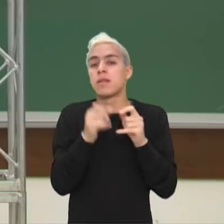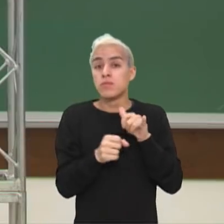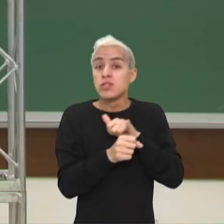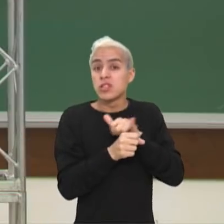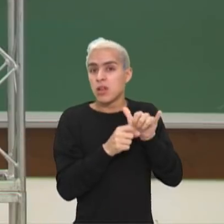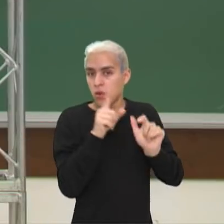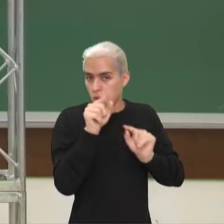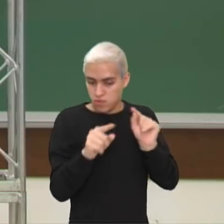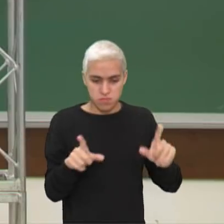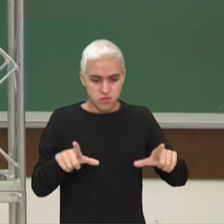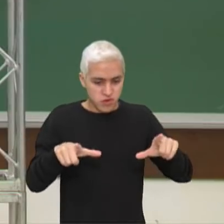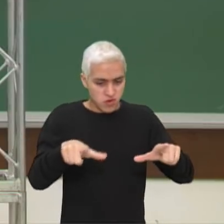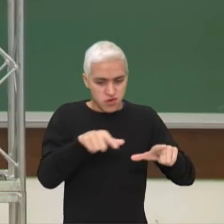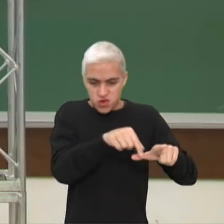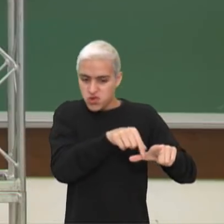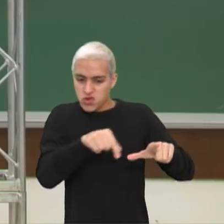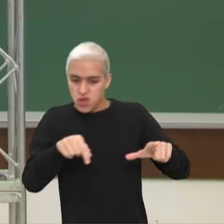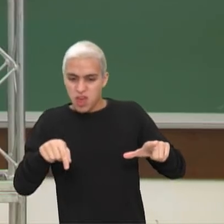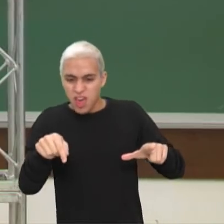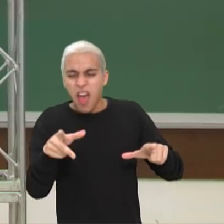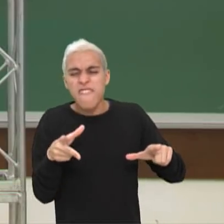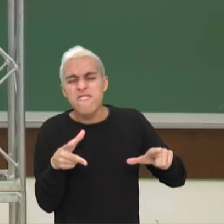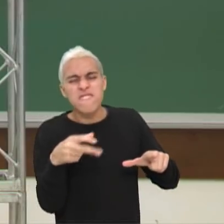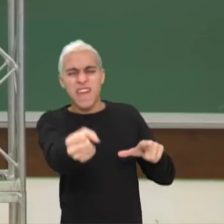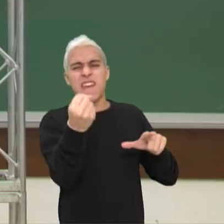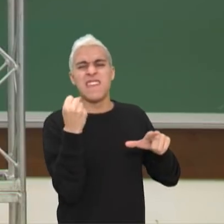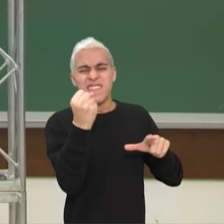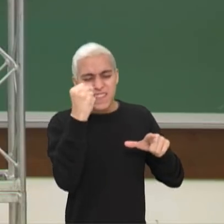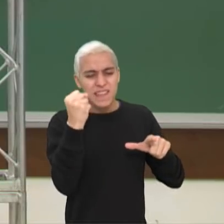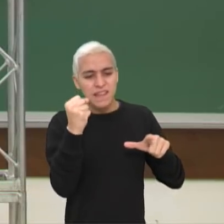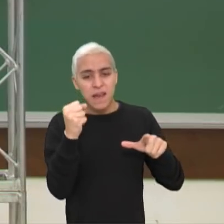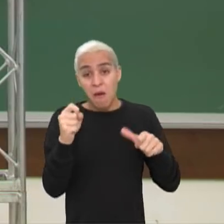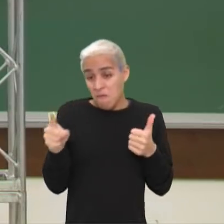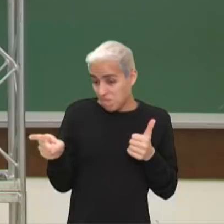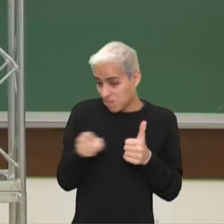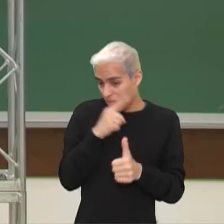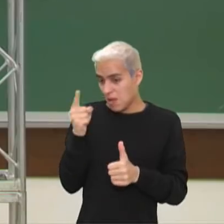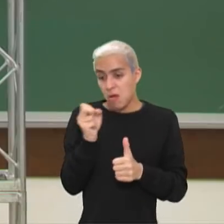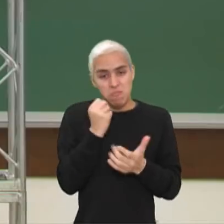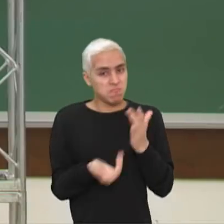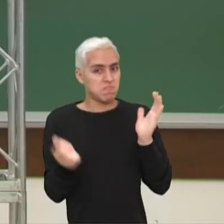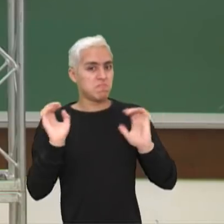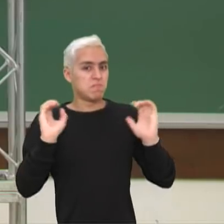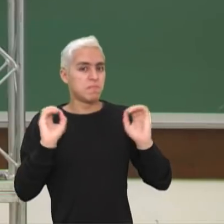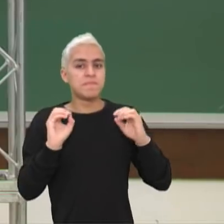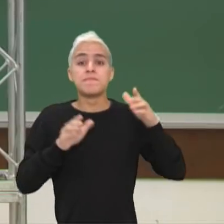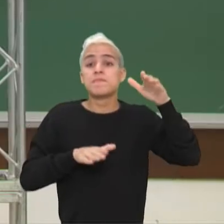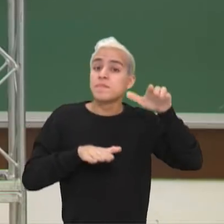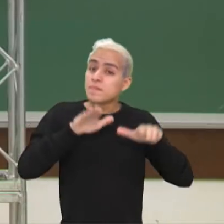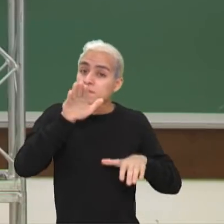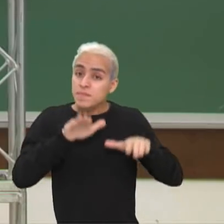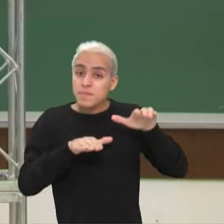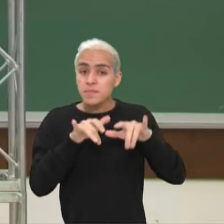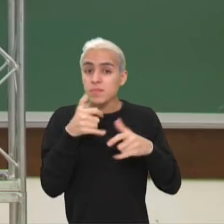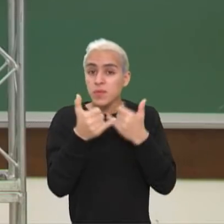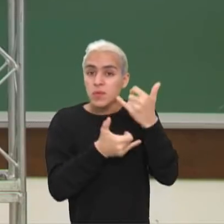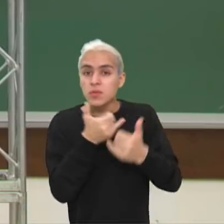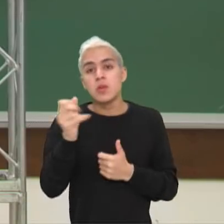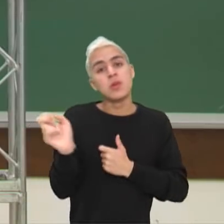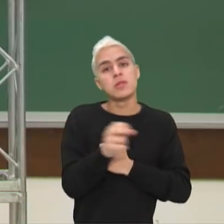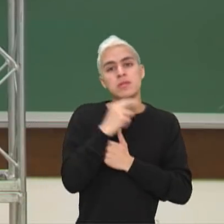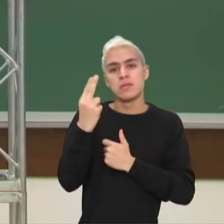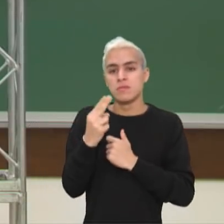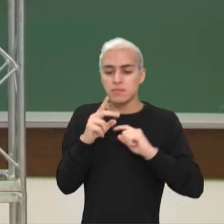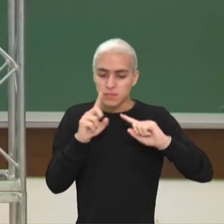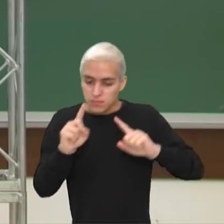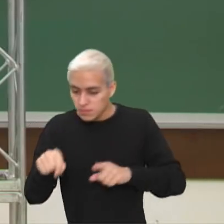lá e vou ser o vencedor, ou você, né, ou vou chegar por primeiro, ou não vou ser o perdedor. Então, depende do jogo. Ou vai ser um jogo de 1